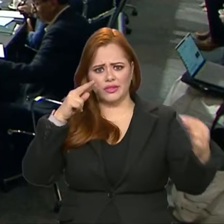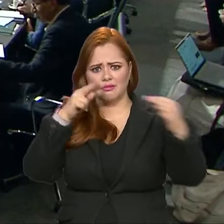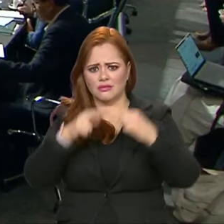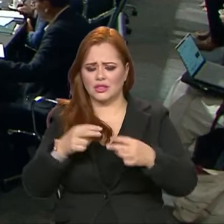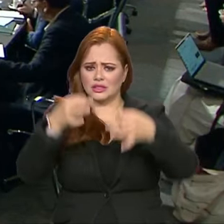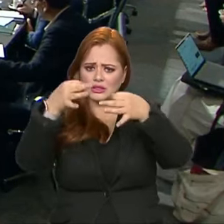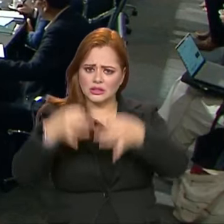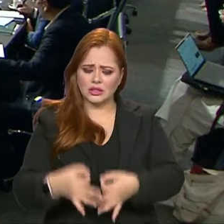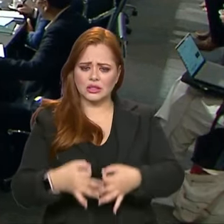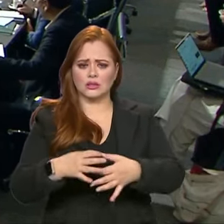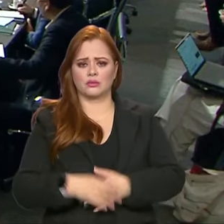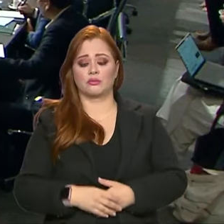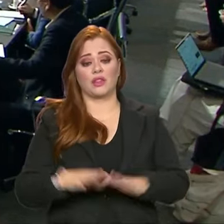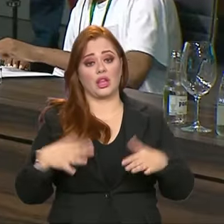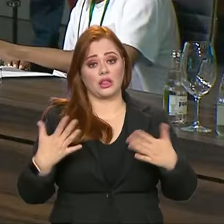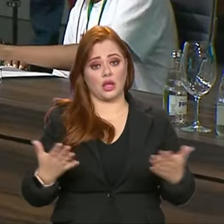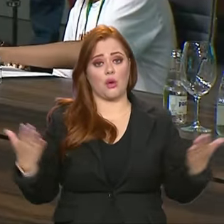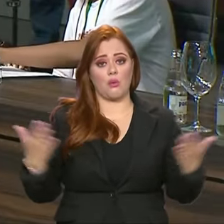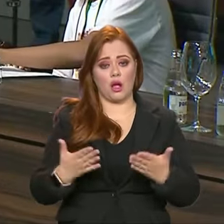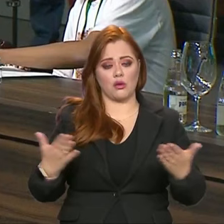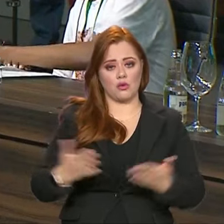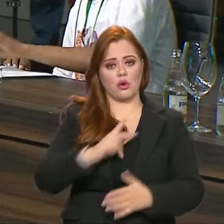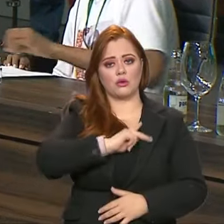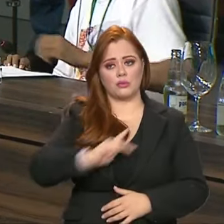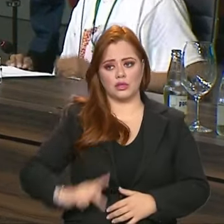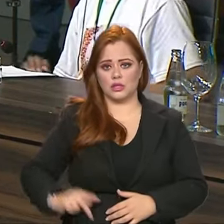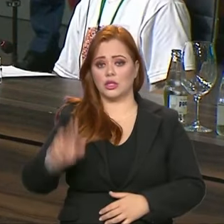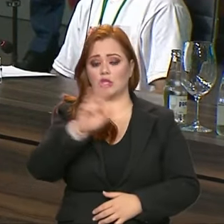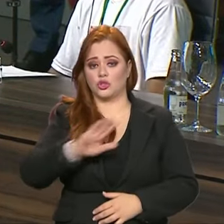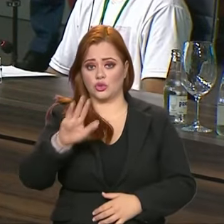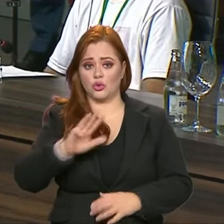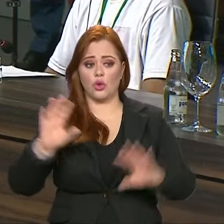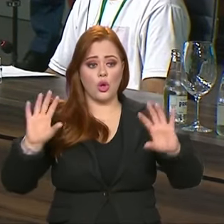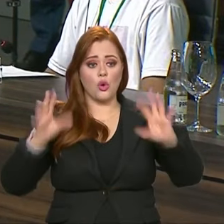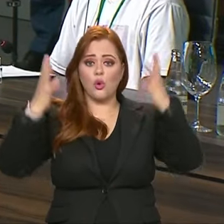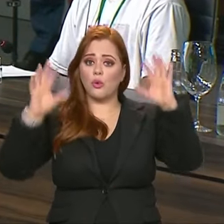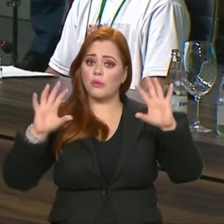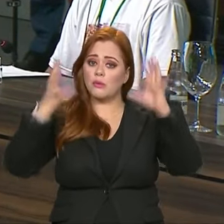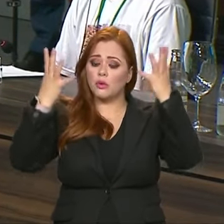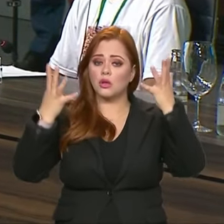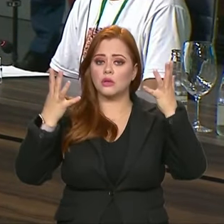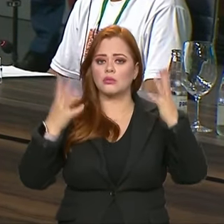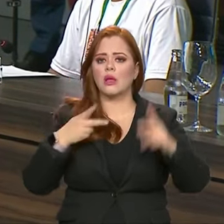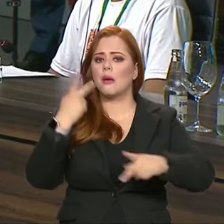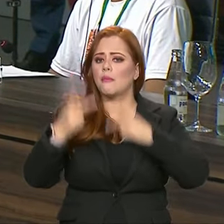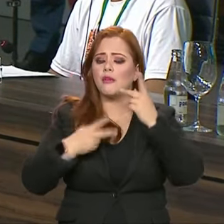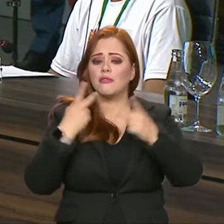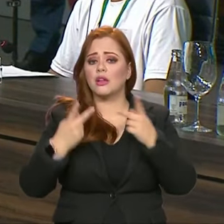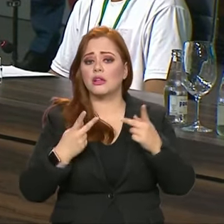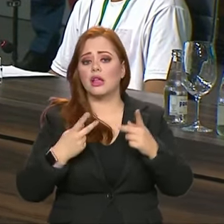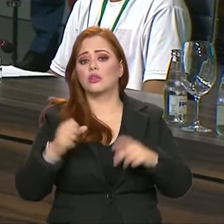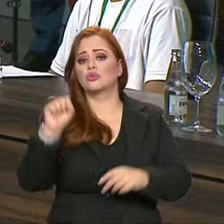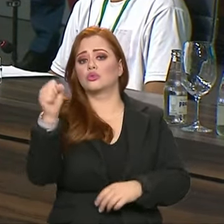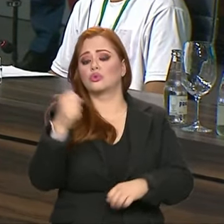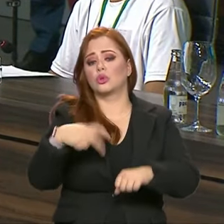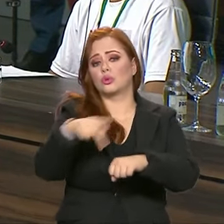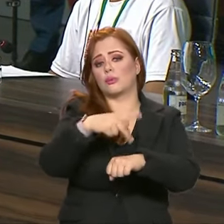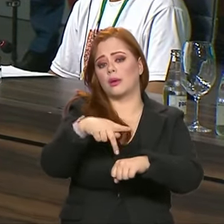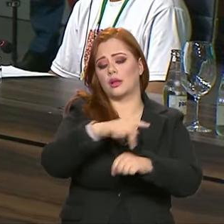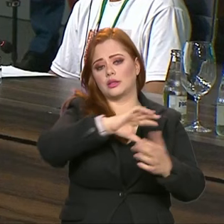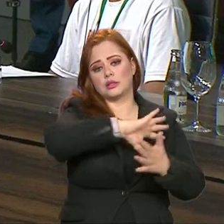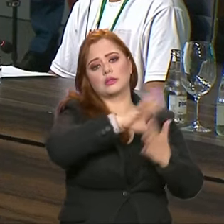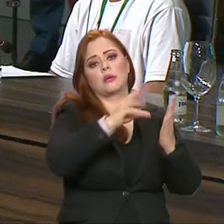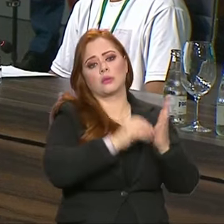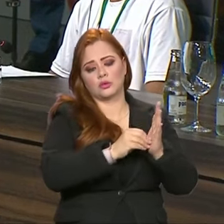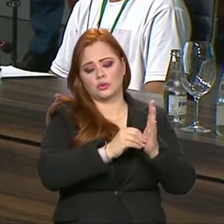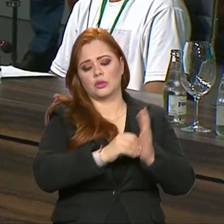Lula, nós agora comemoramos de estar aqui falando em bloco de países amazônicos. Isso é parte da